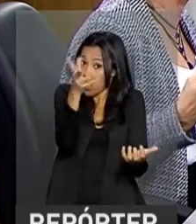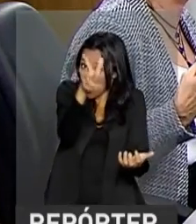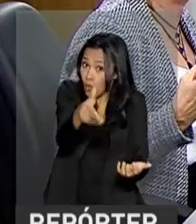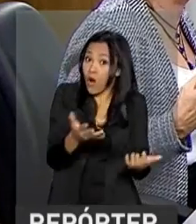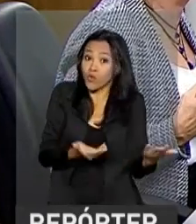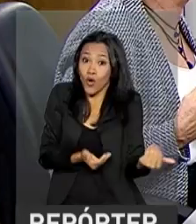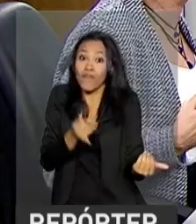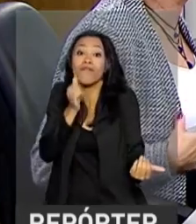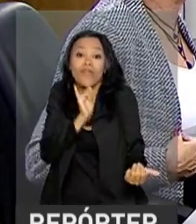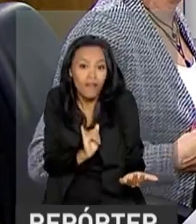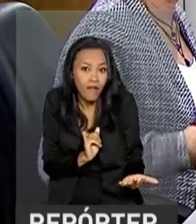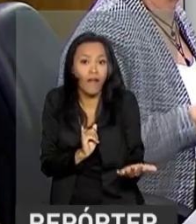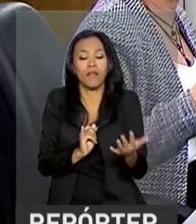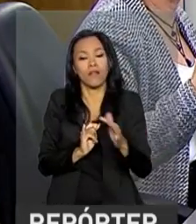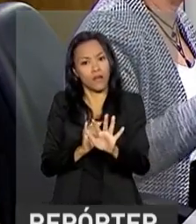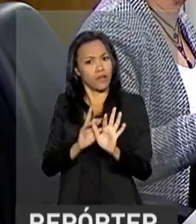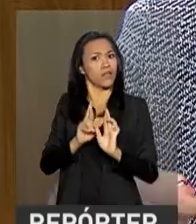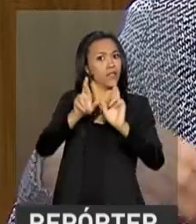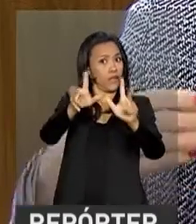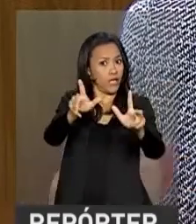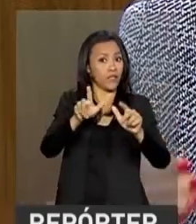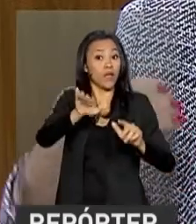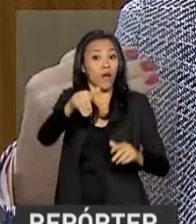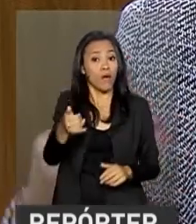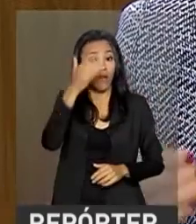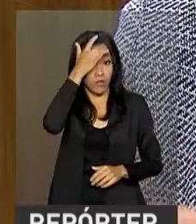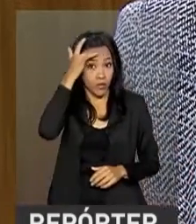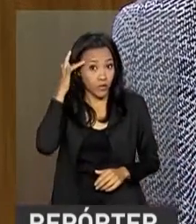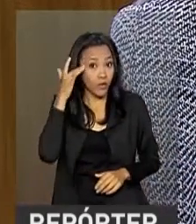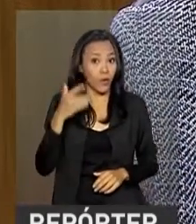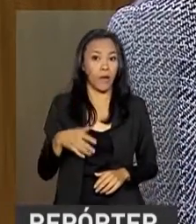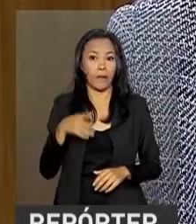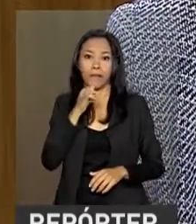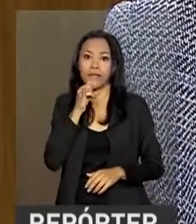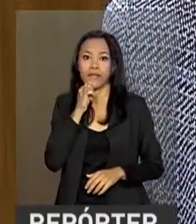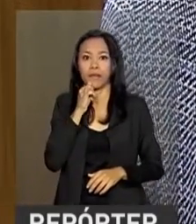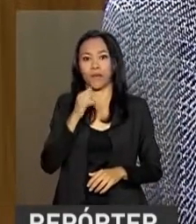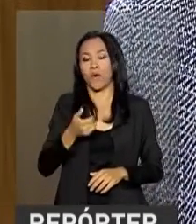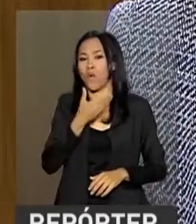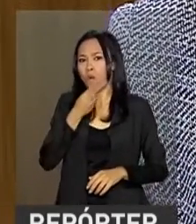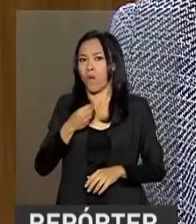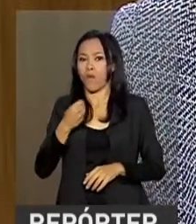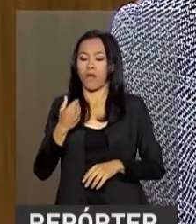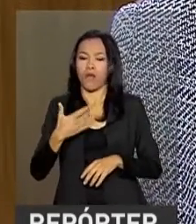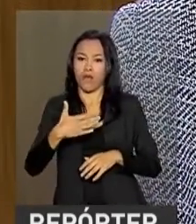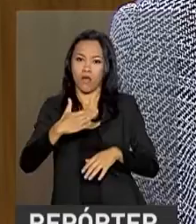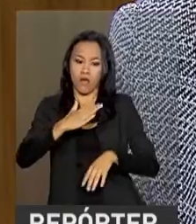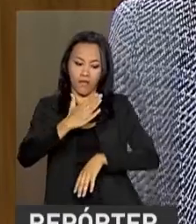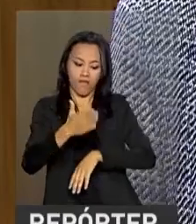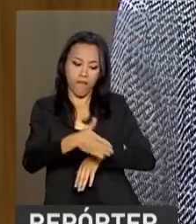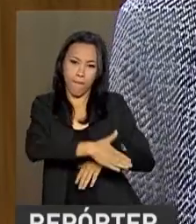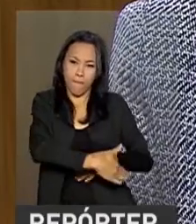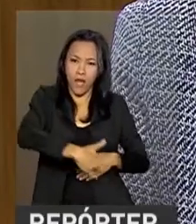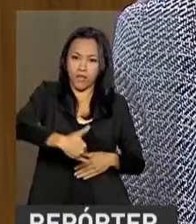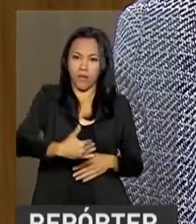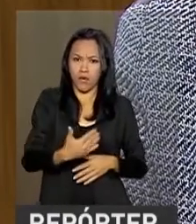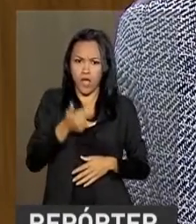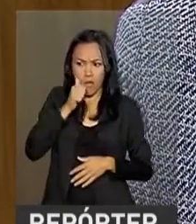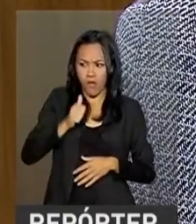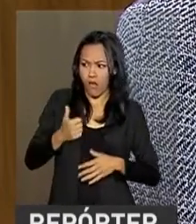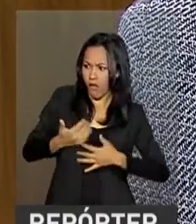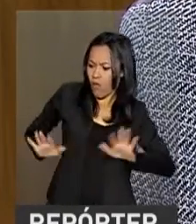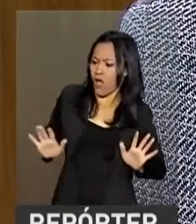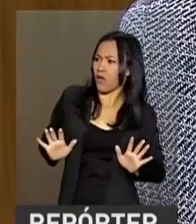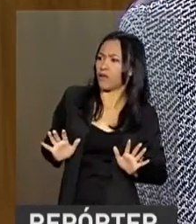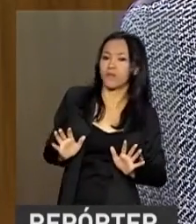muito uma diferença muito grande quando alguém passa a mão no joelho de uma mulher e que essa mulher não aceita isso é um assédio